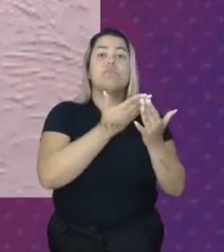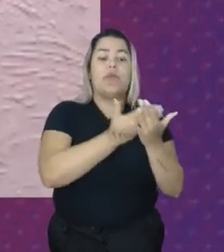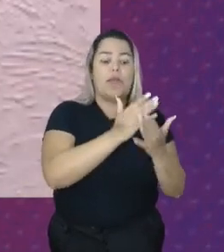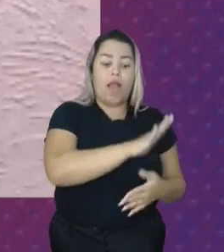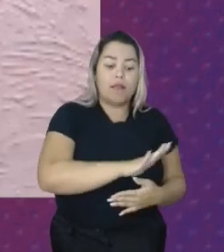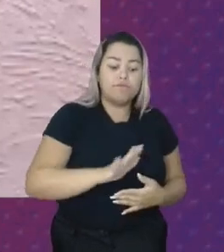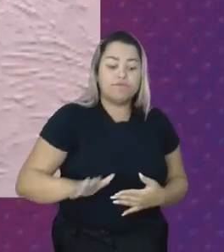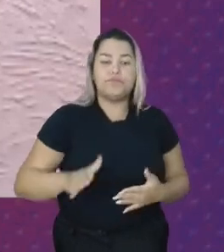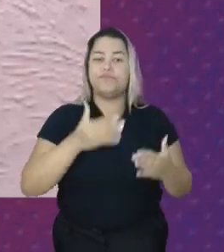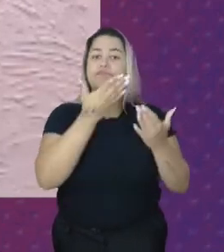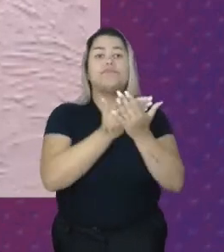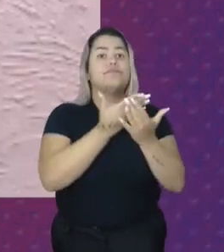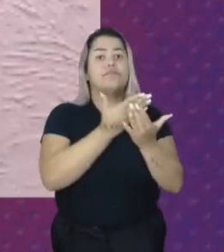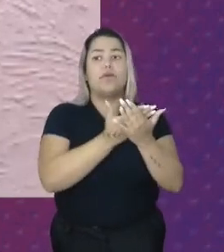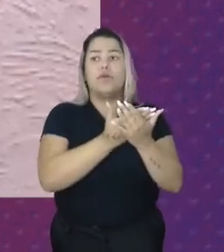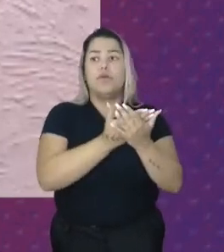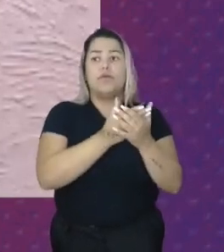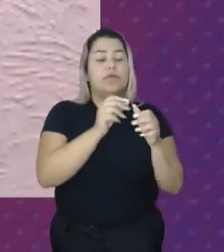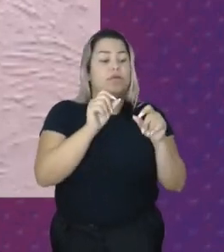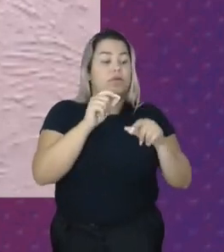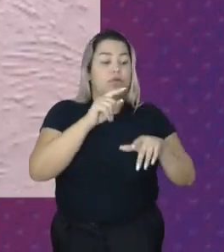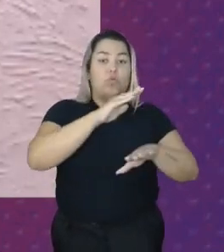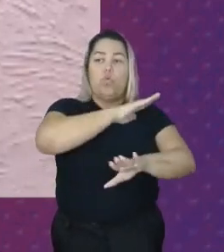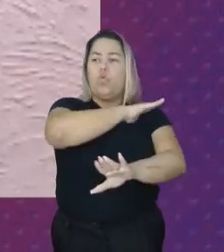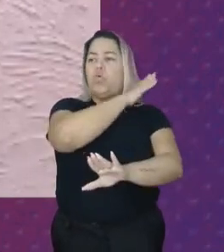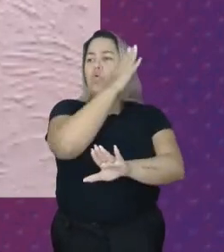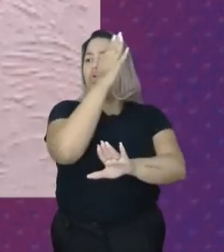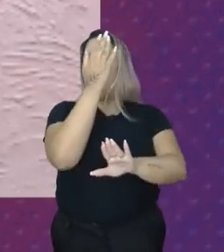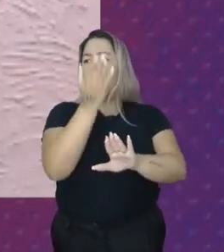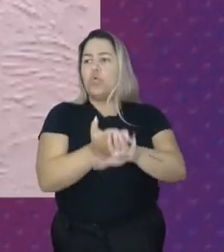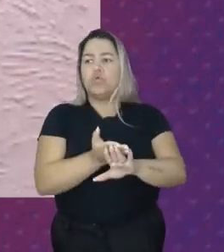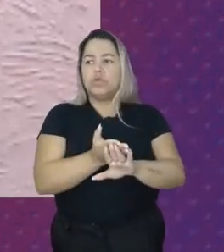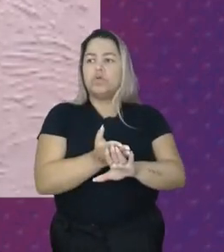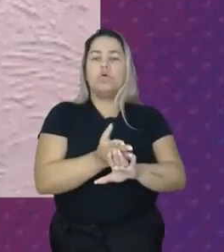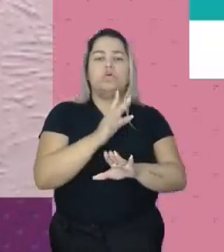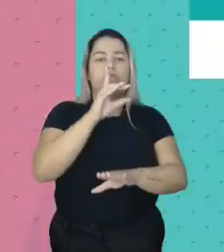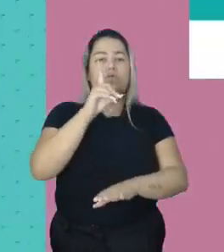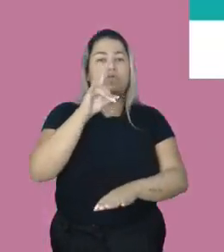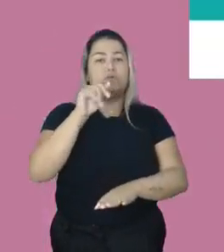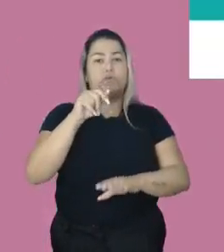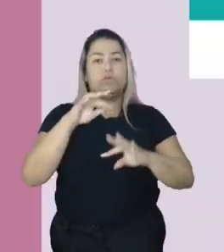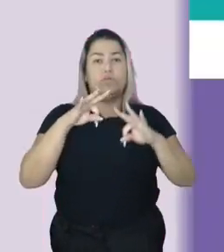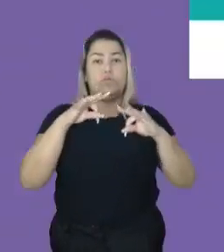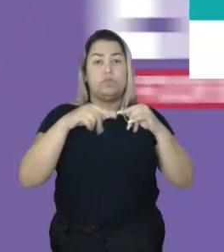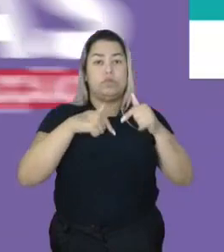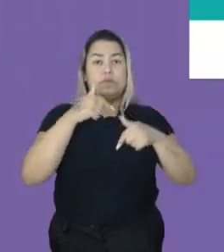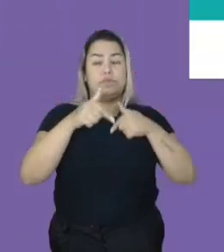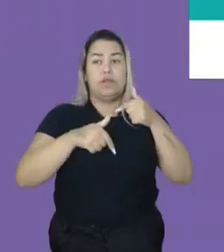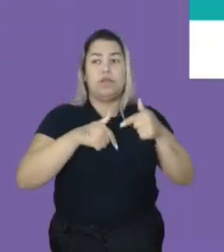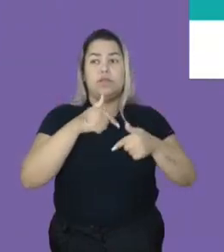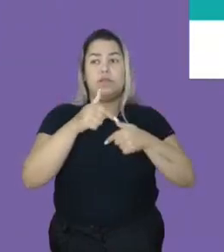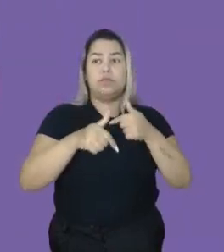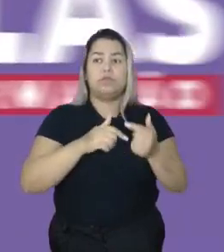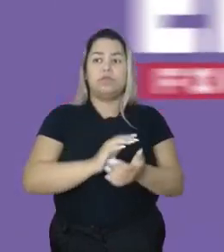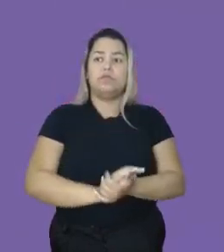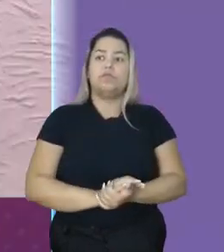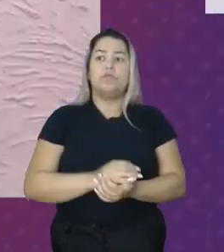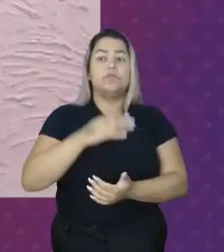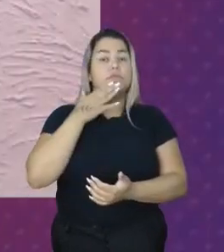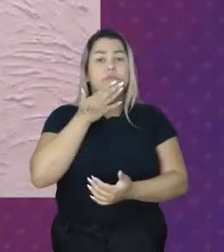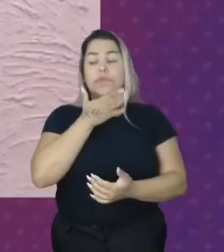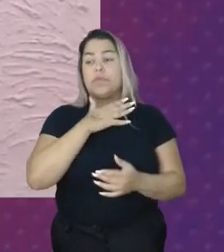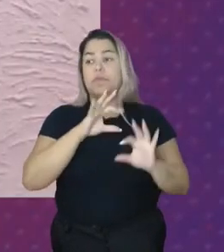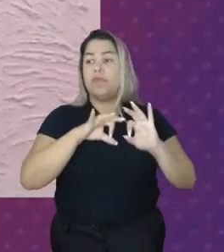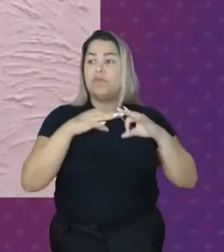estudando? Não, ela fica o dia inteiro trabalhando. Então, ela vira uma trabalhadora doméstica, trabalho infantil. Apesar da